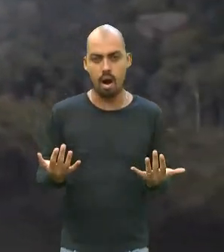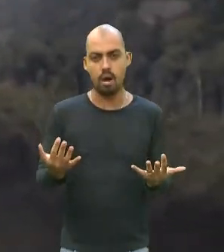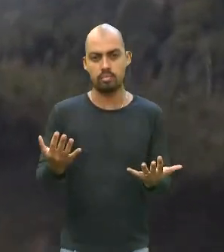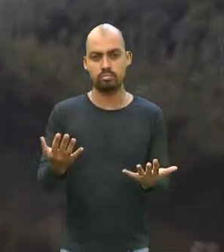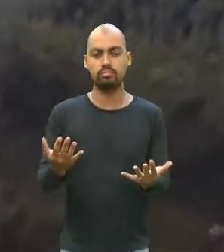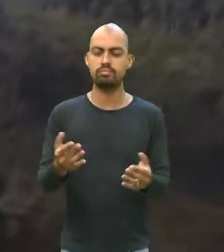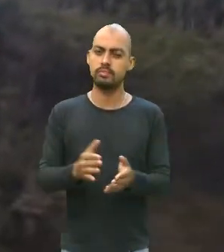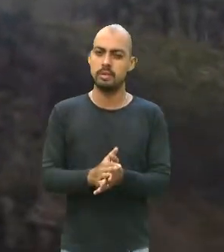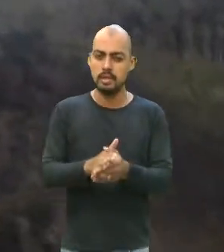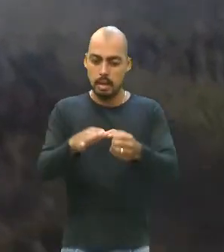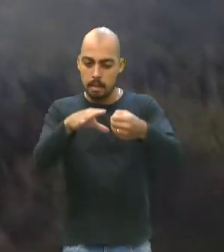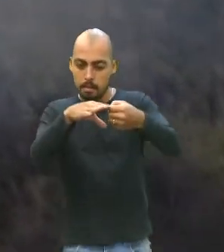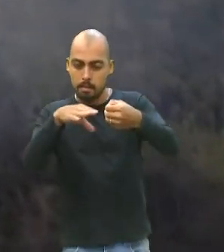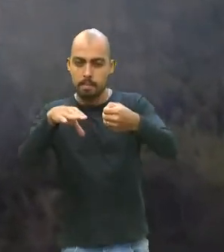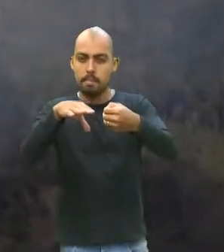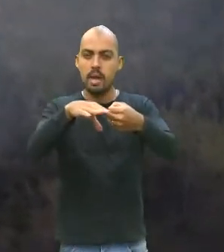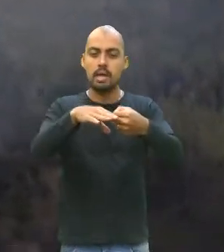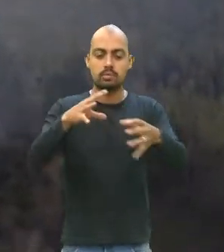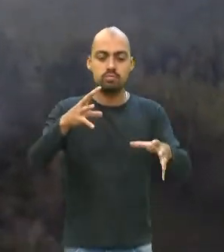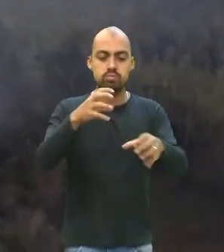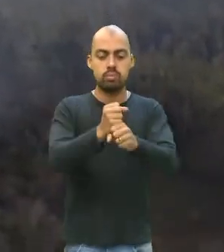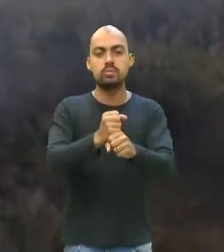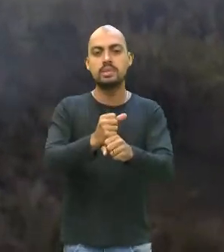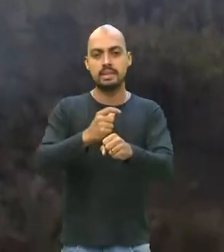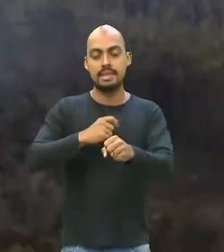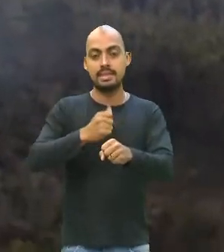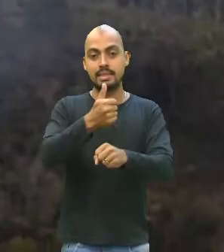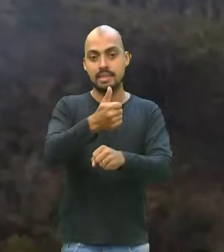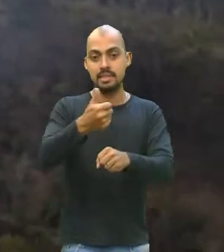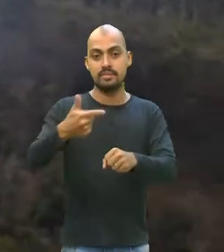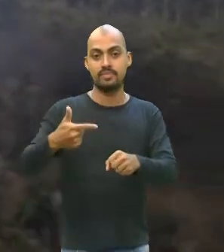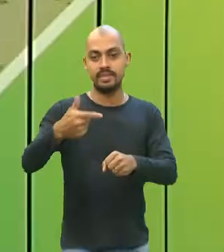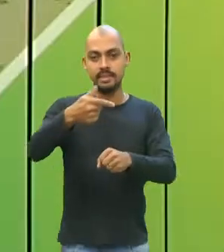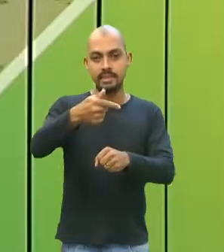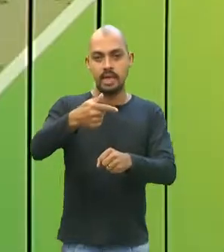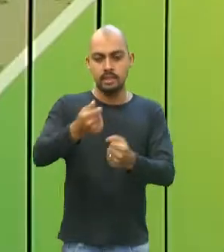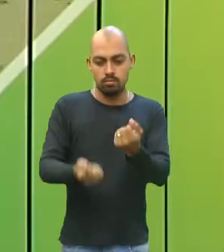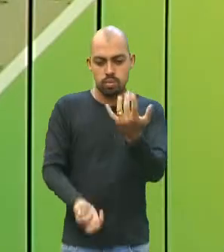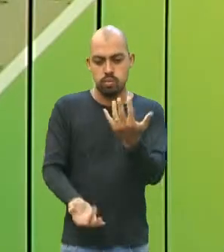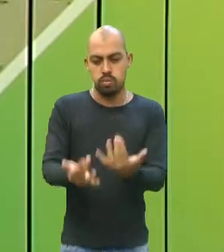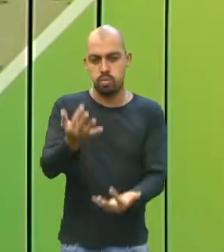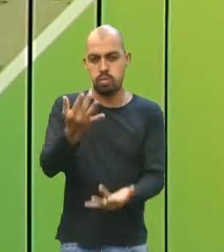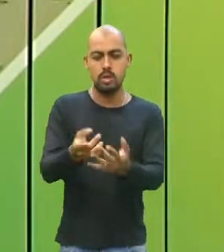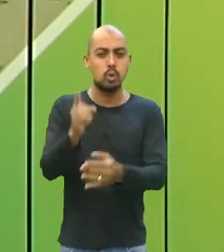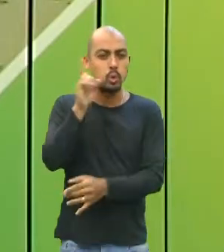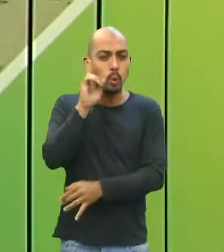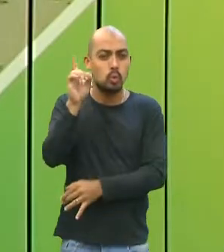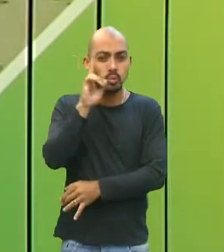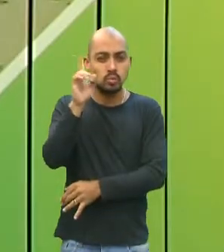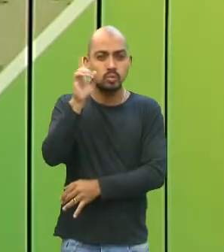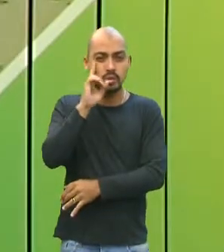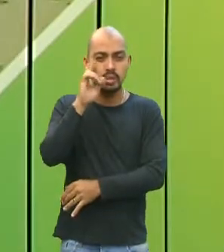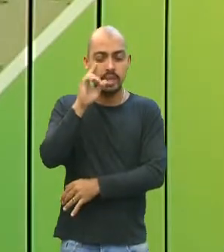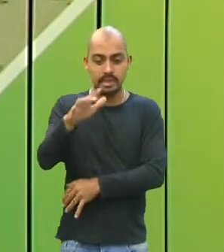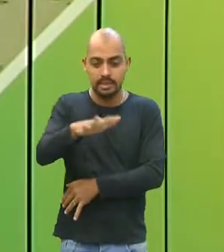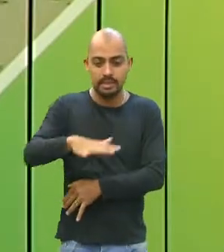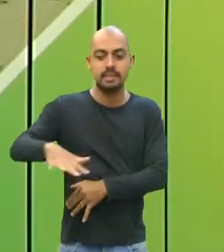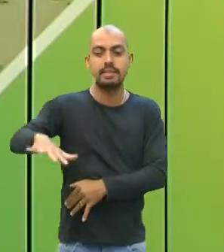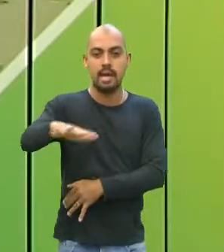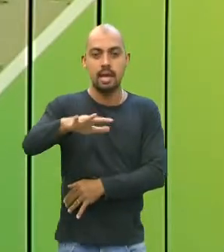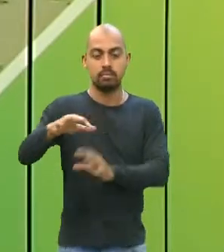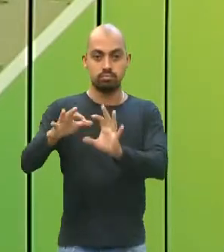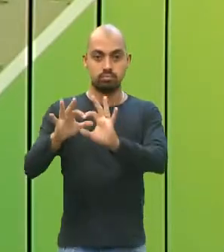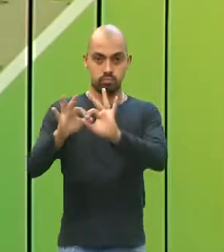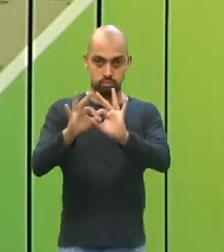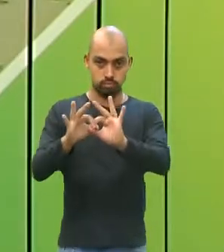Na média, o total equivale a 127 queimadas ilegais todos os dias apenas nessas áreas